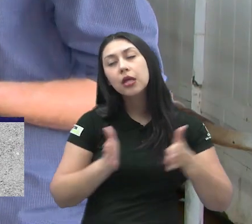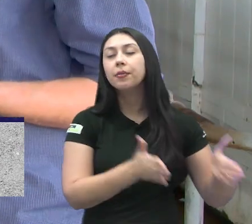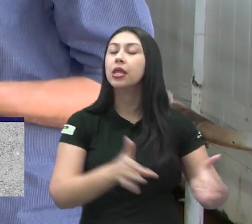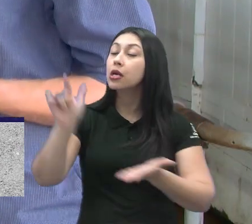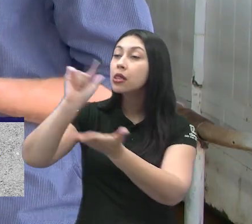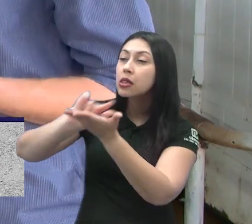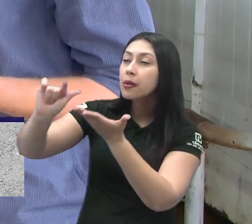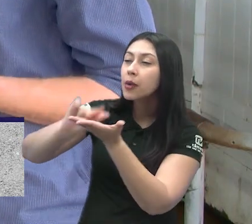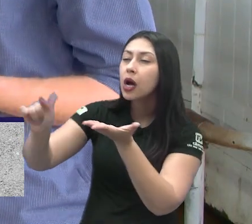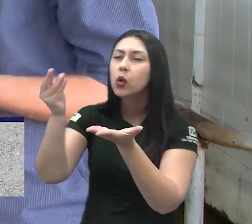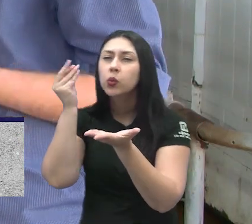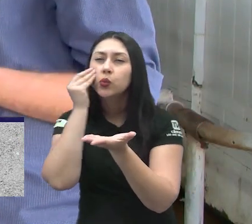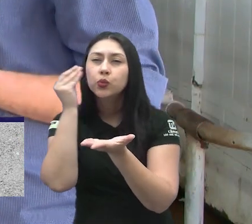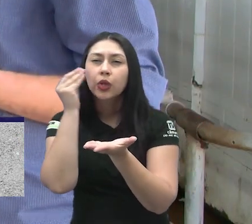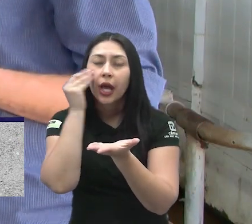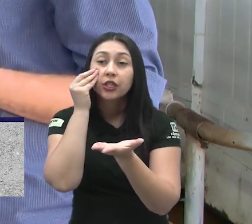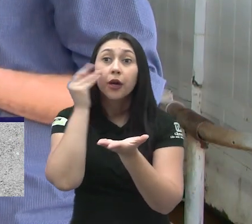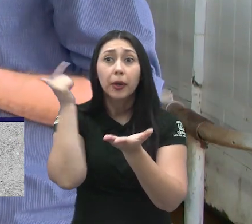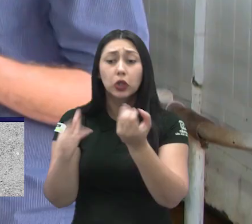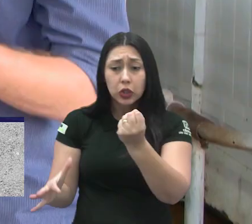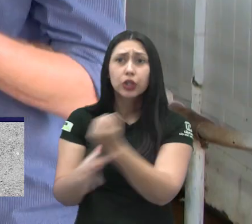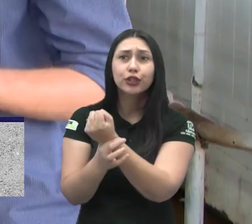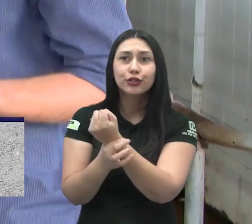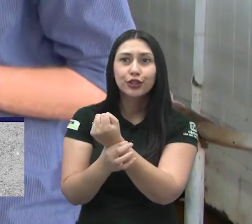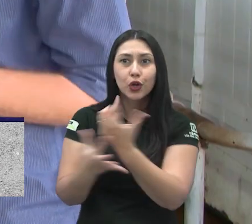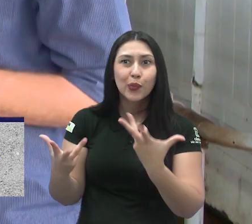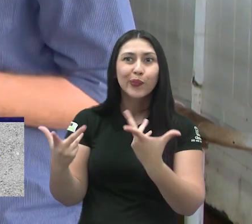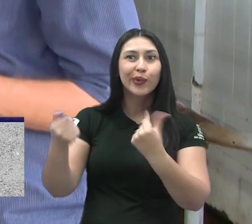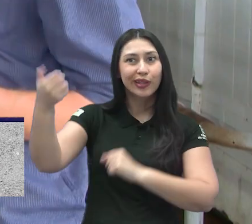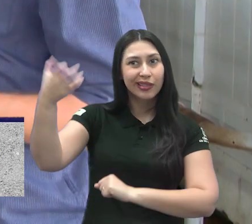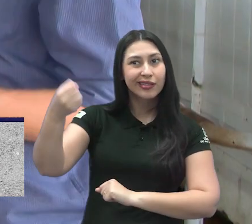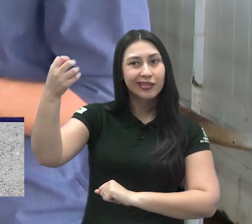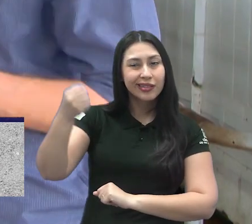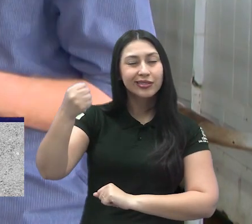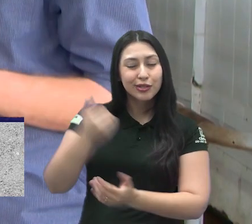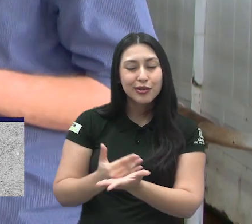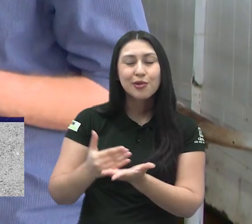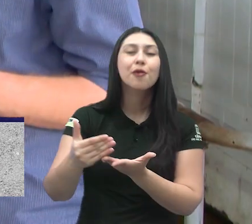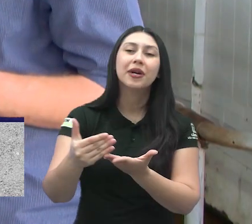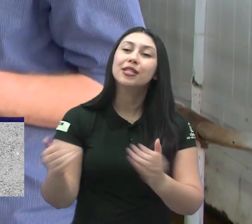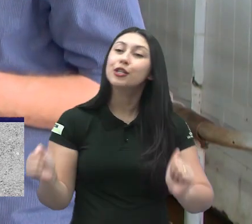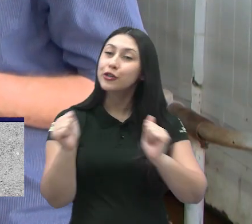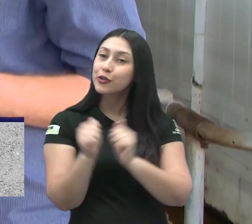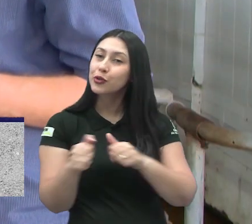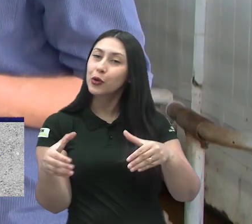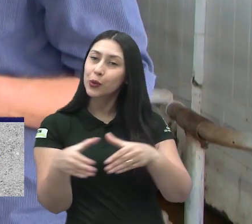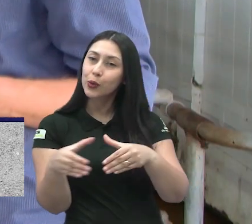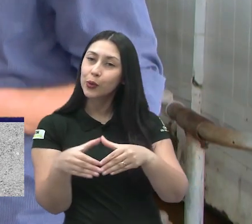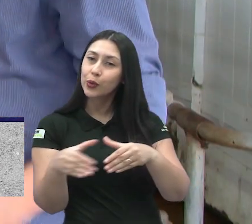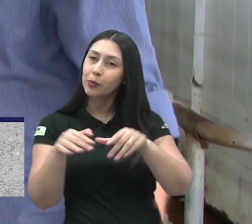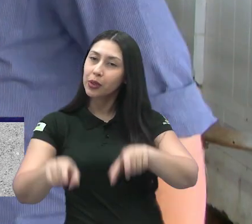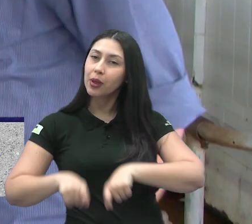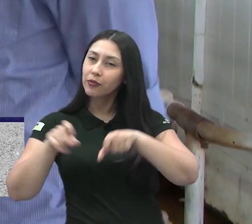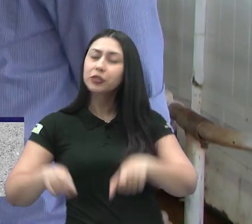de testes para garantir que esse leite é passível do consumo, a gente vai iniciar aqui o processo junto com o pessoal da fazenda mesmo. Show